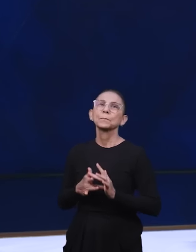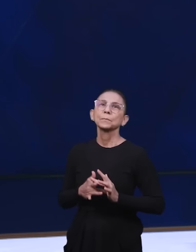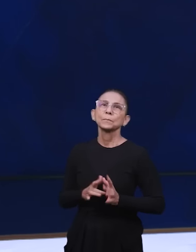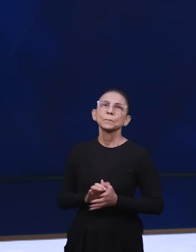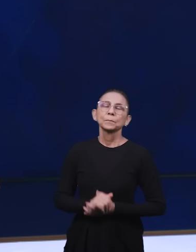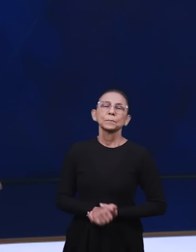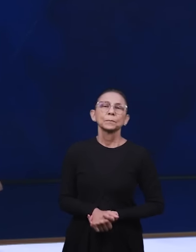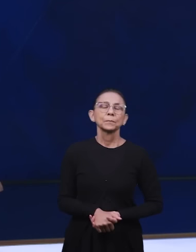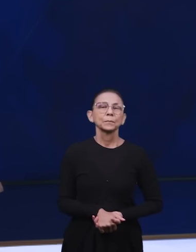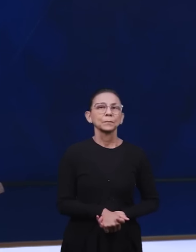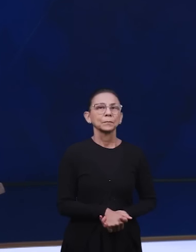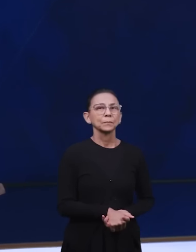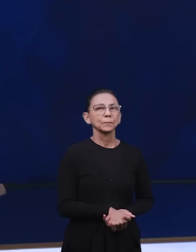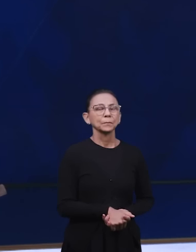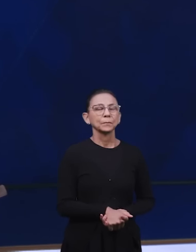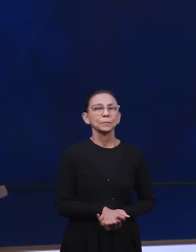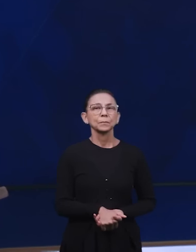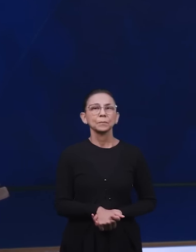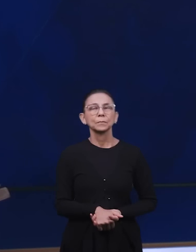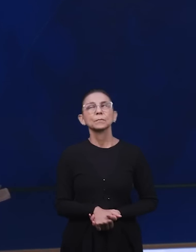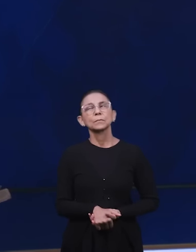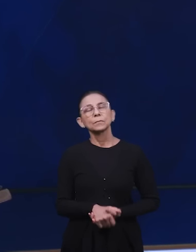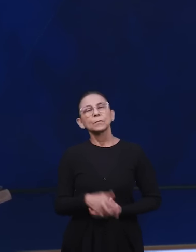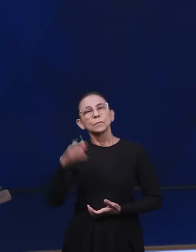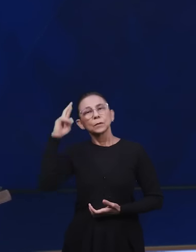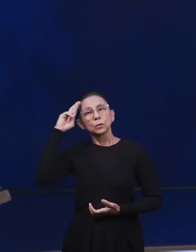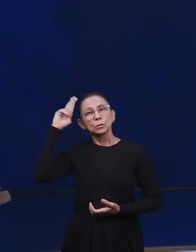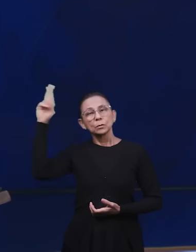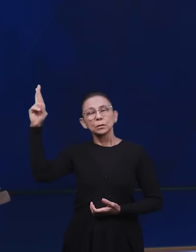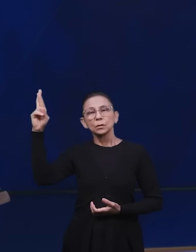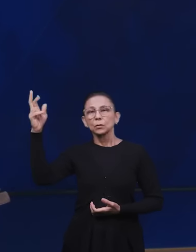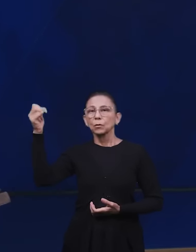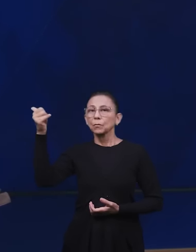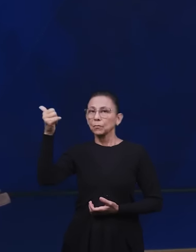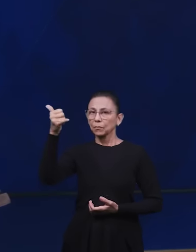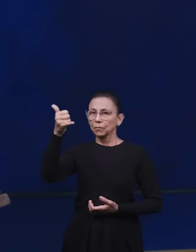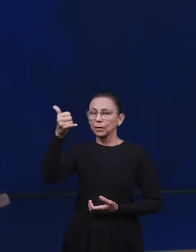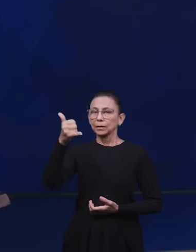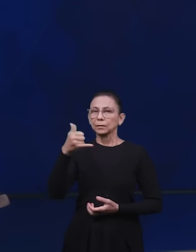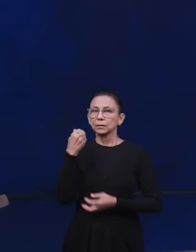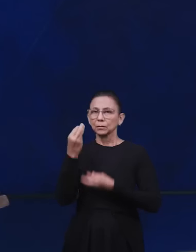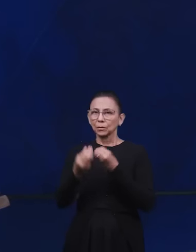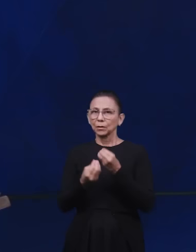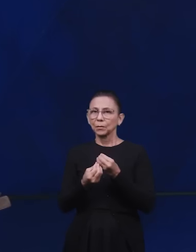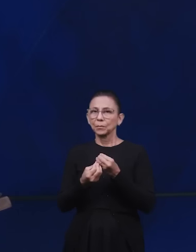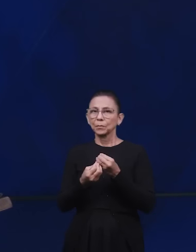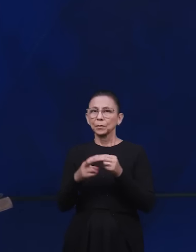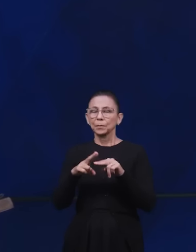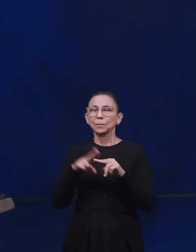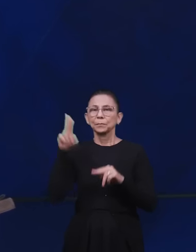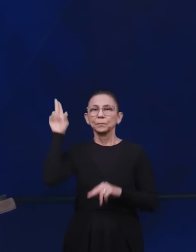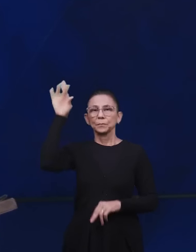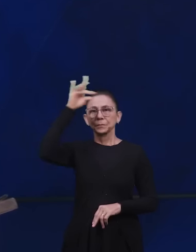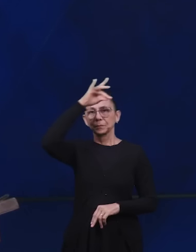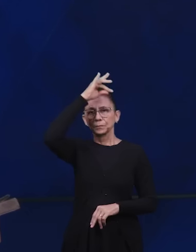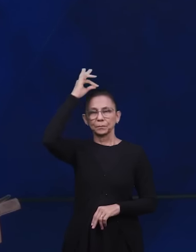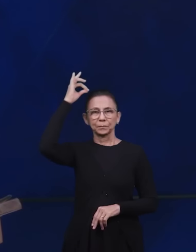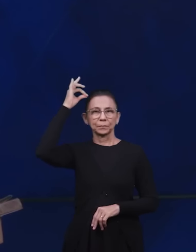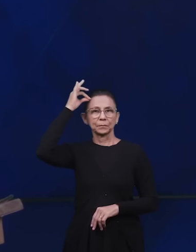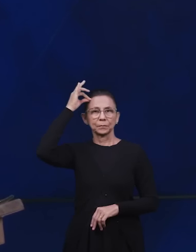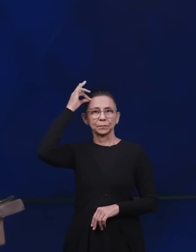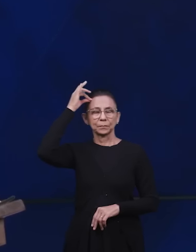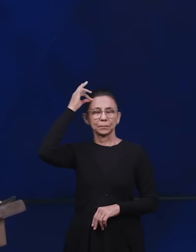Jesus. Meus irmãos, o Senhor, Ele tem falado conosco através do Seu Espírito